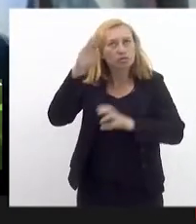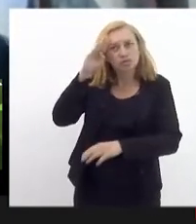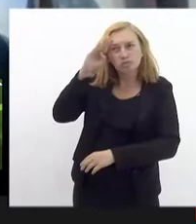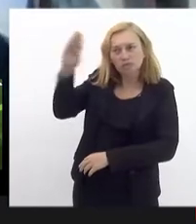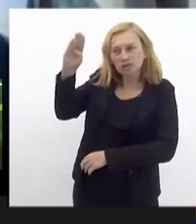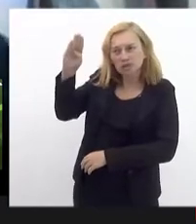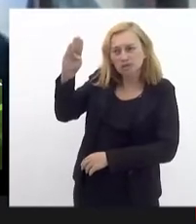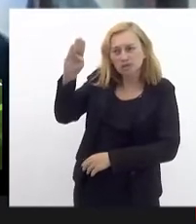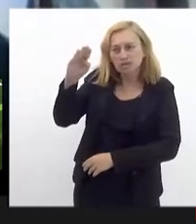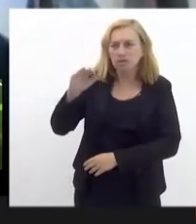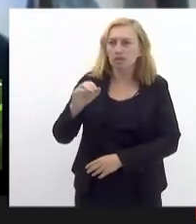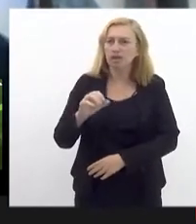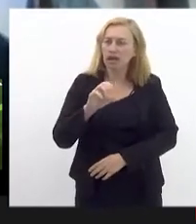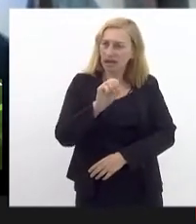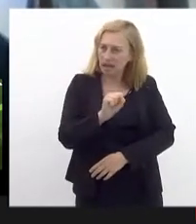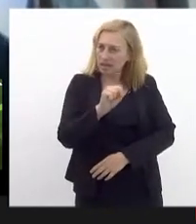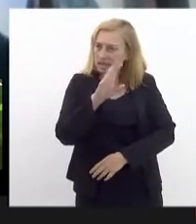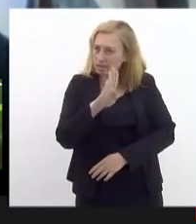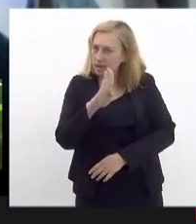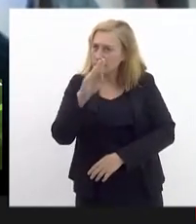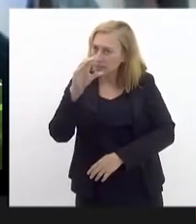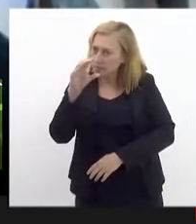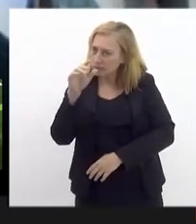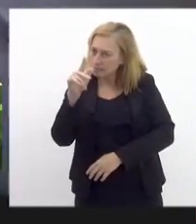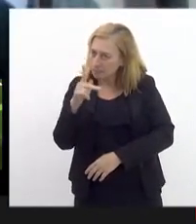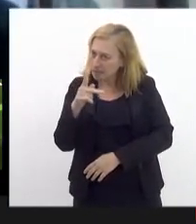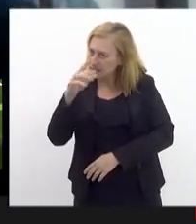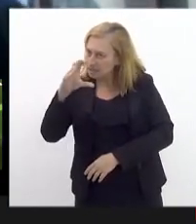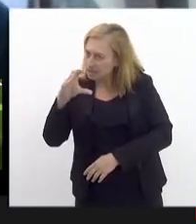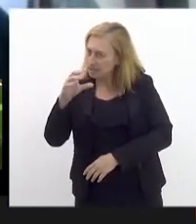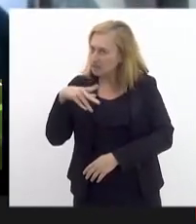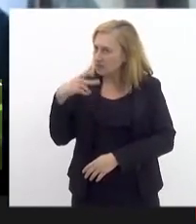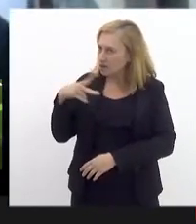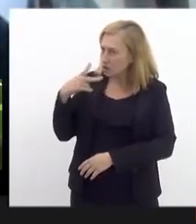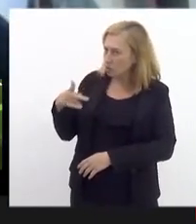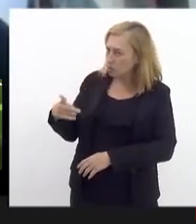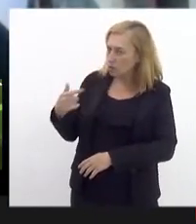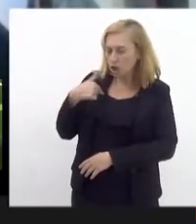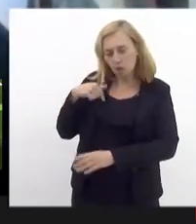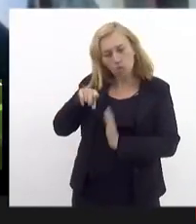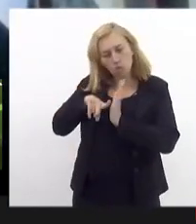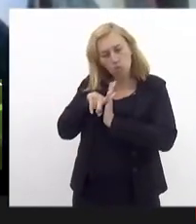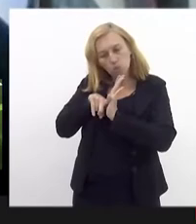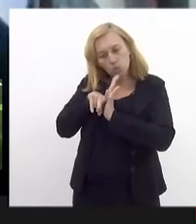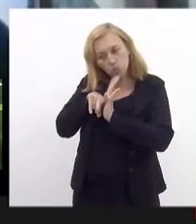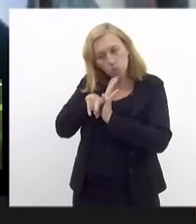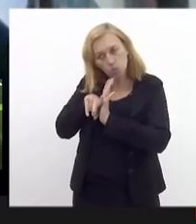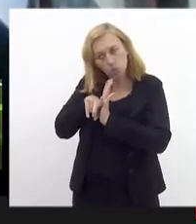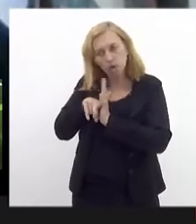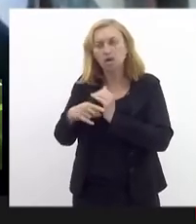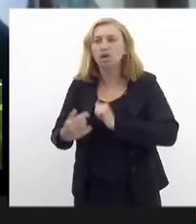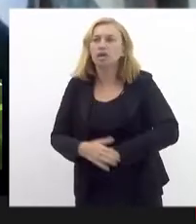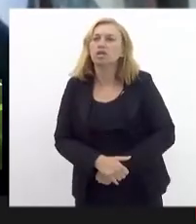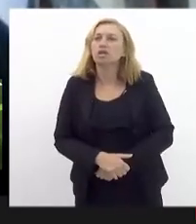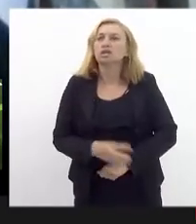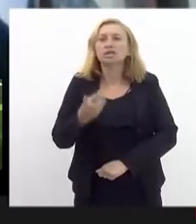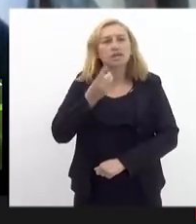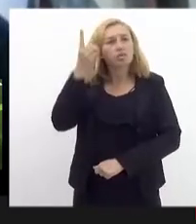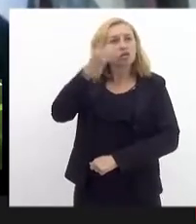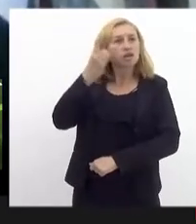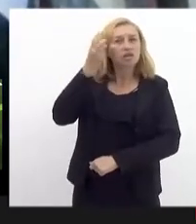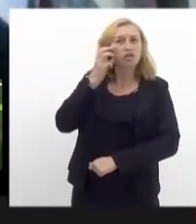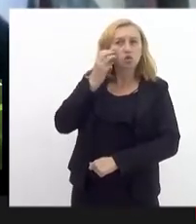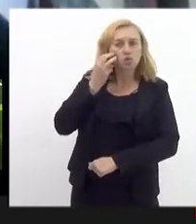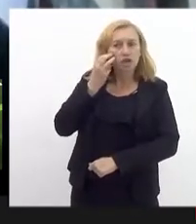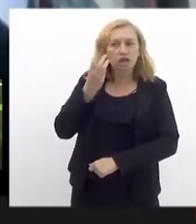principais que a SBPC levantou e a qual me somei, e o deputado Waldeck